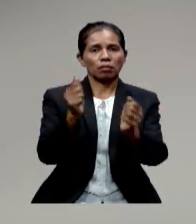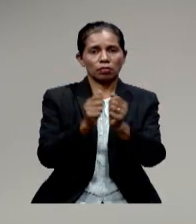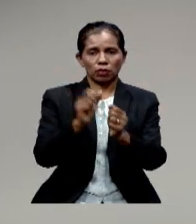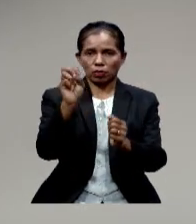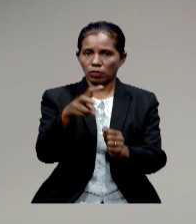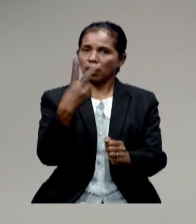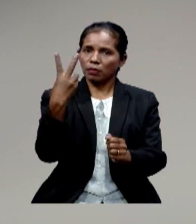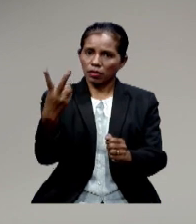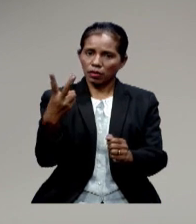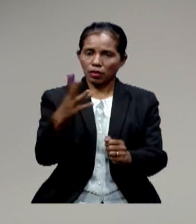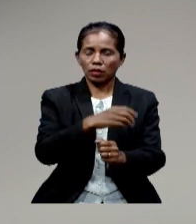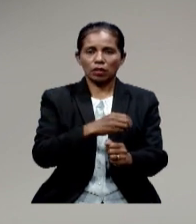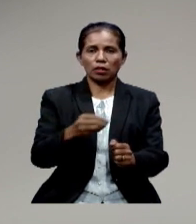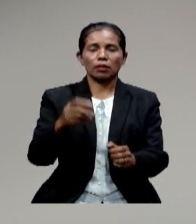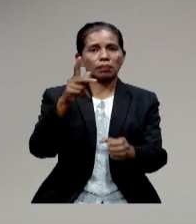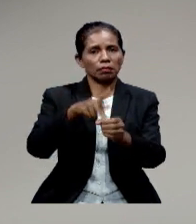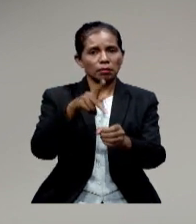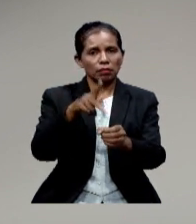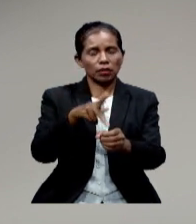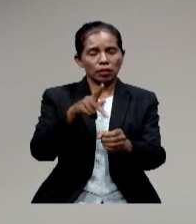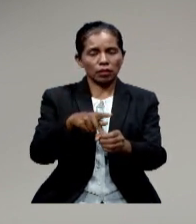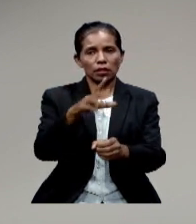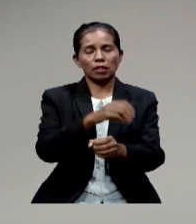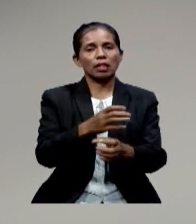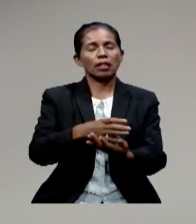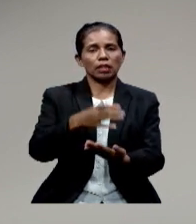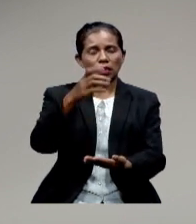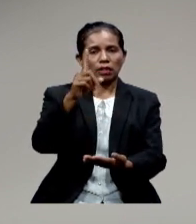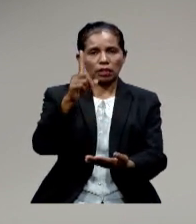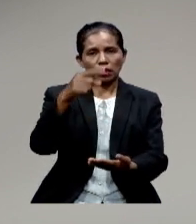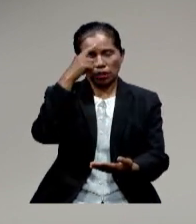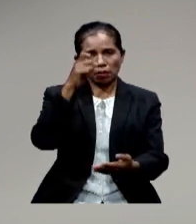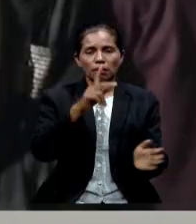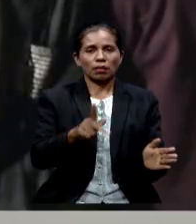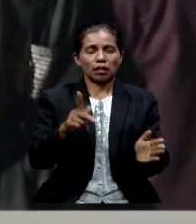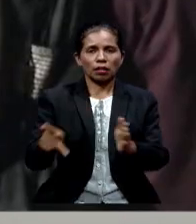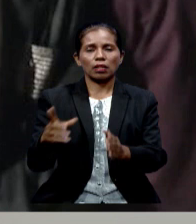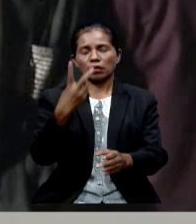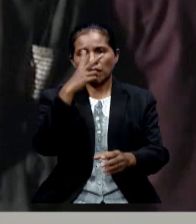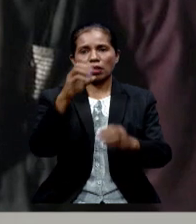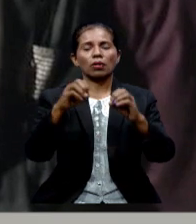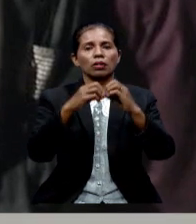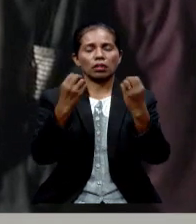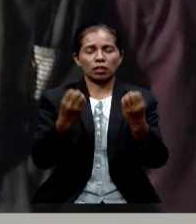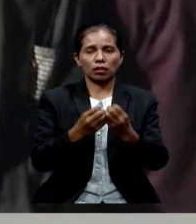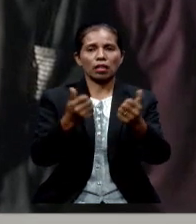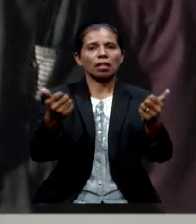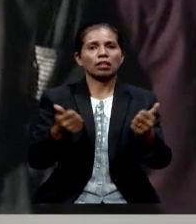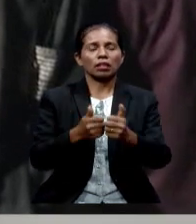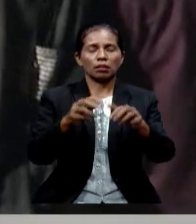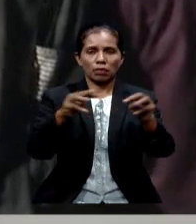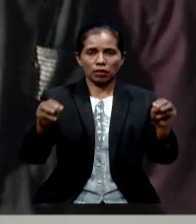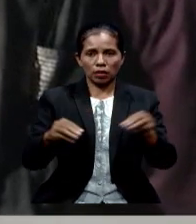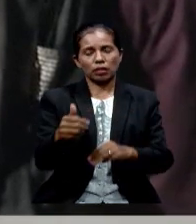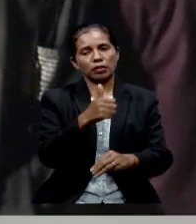singrua, gasolina massa ida, no katana ida, tamba desconfia plano ato assalta organização arte marcial balum.